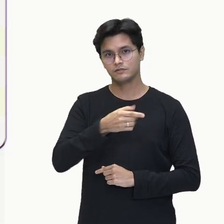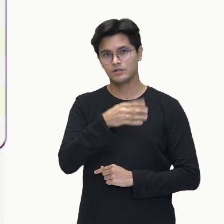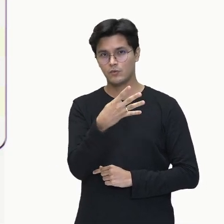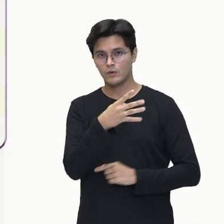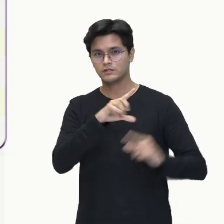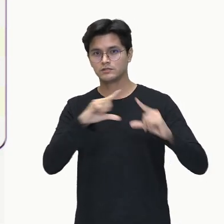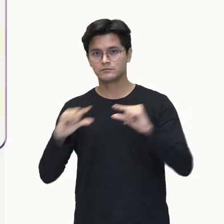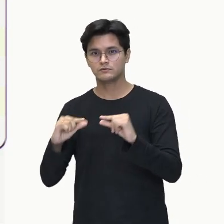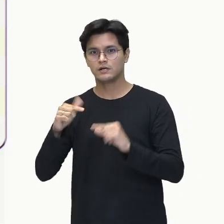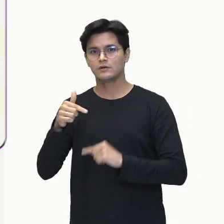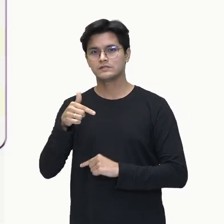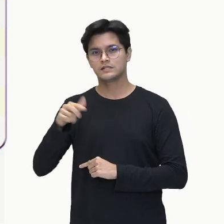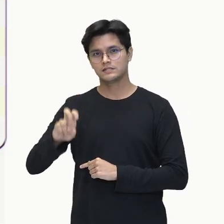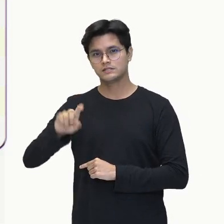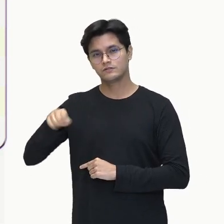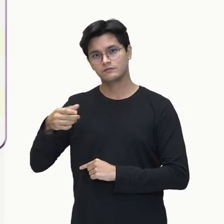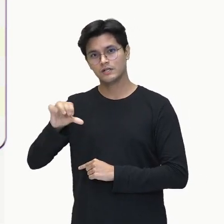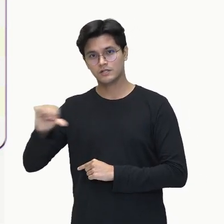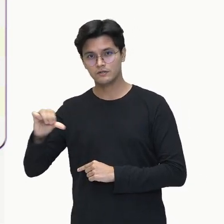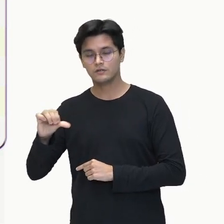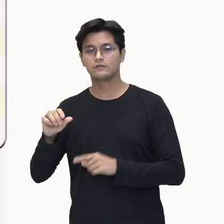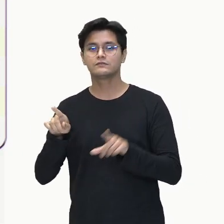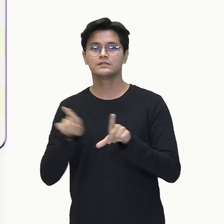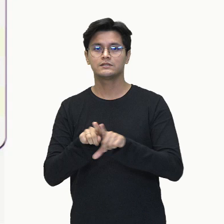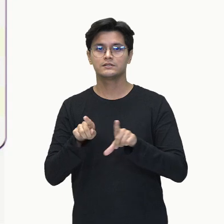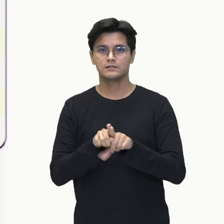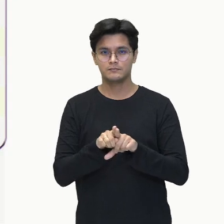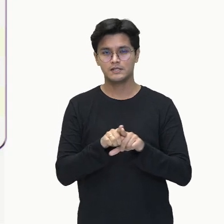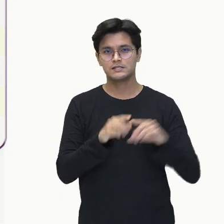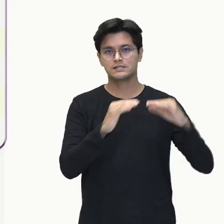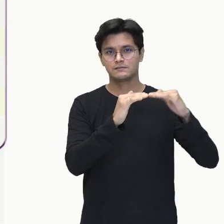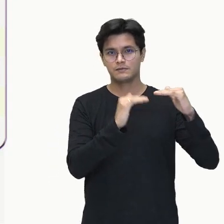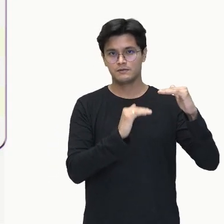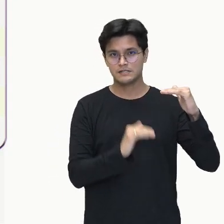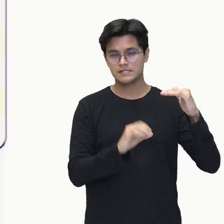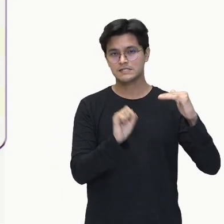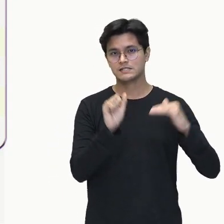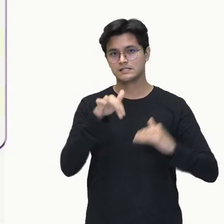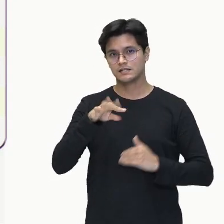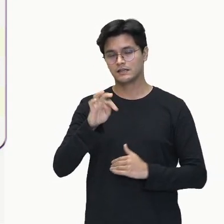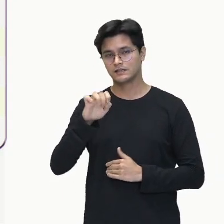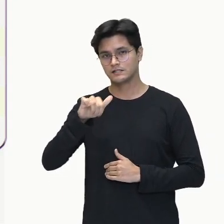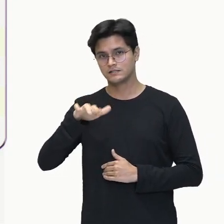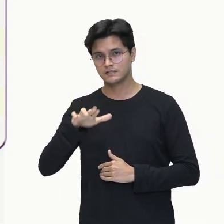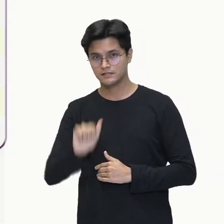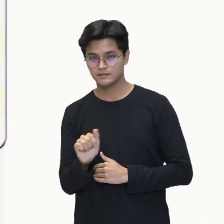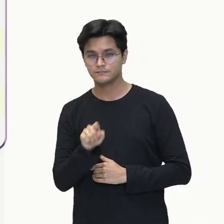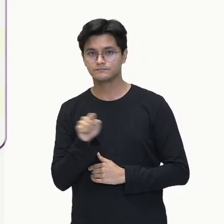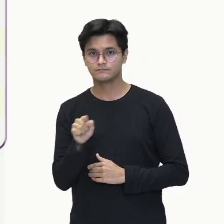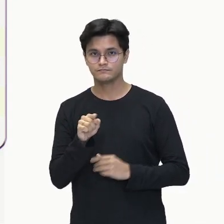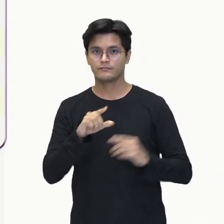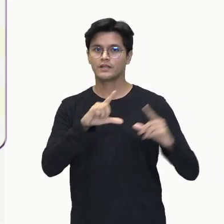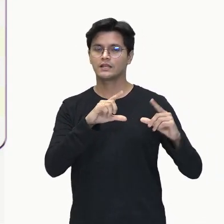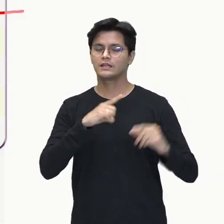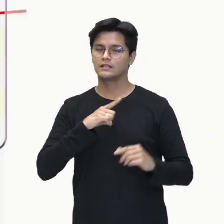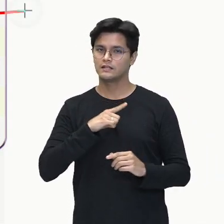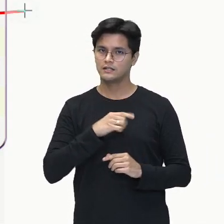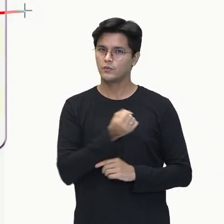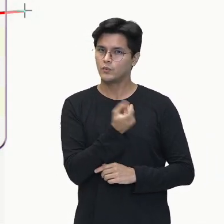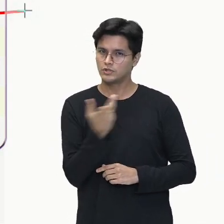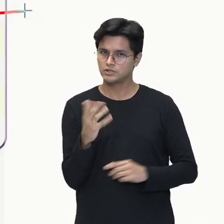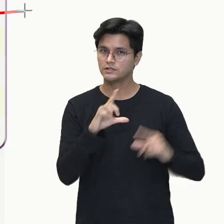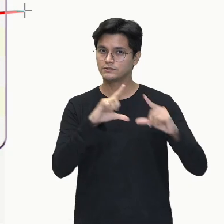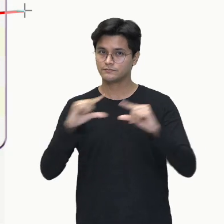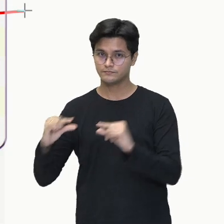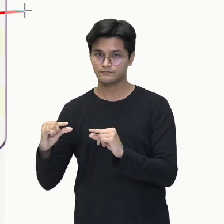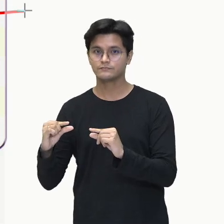Feira de Santana, houve acréscimo de 68,5 para 74,5.